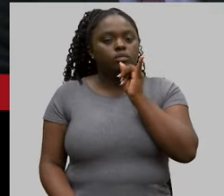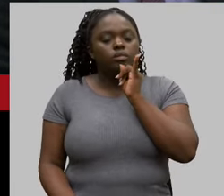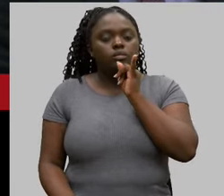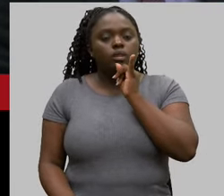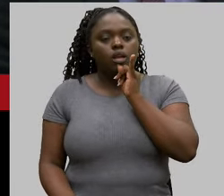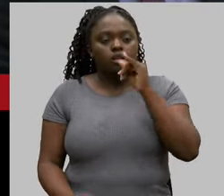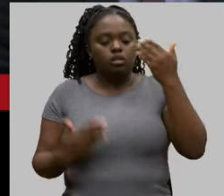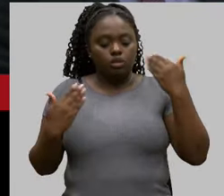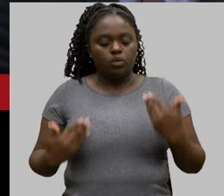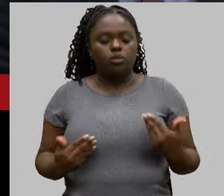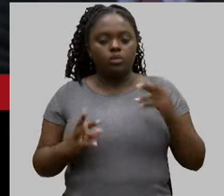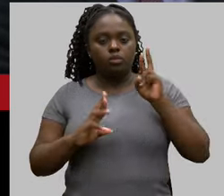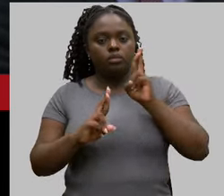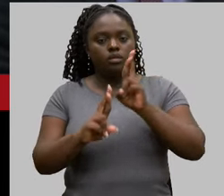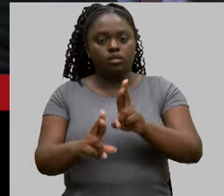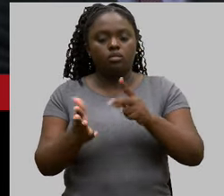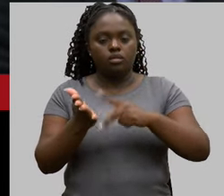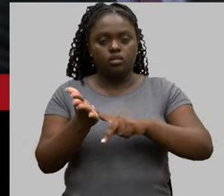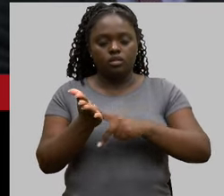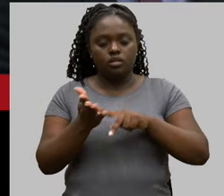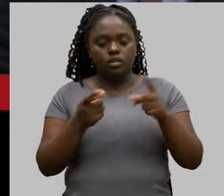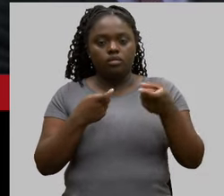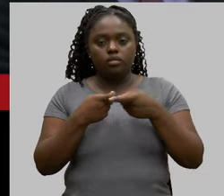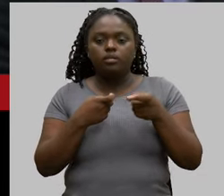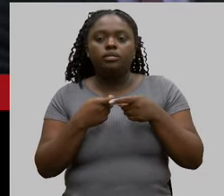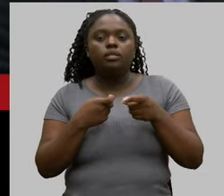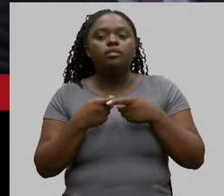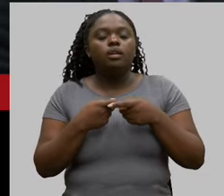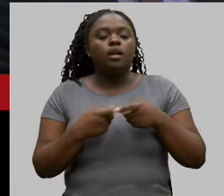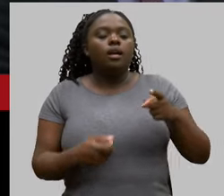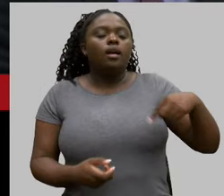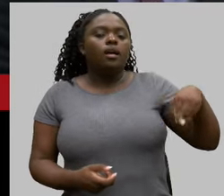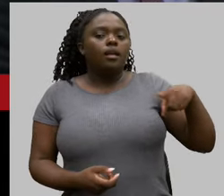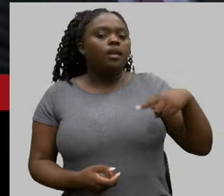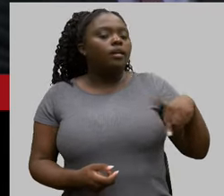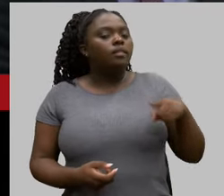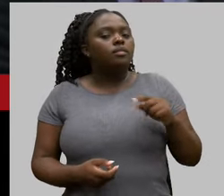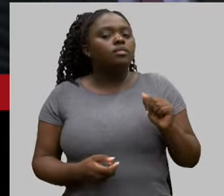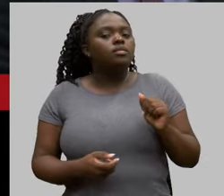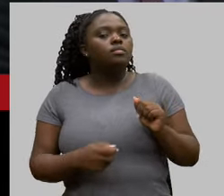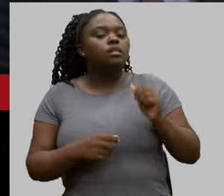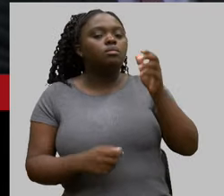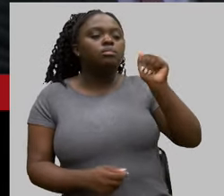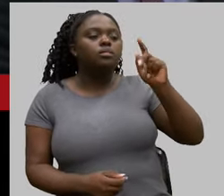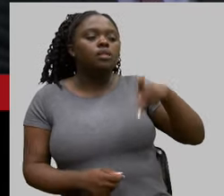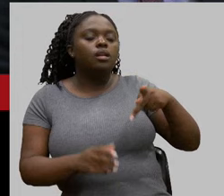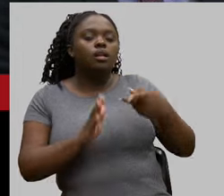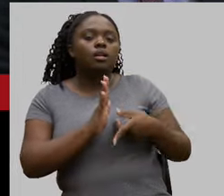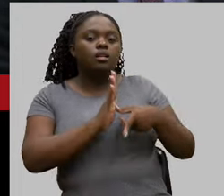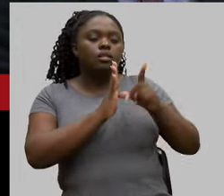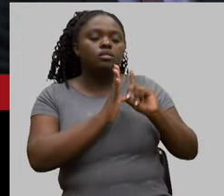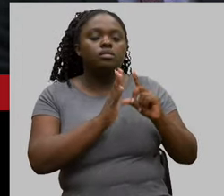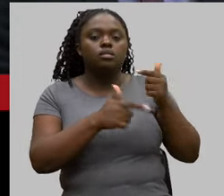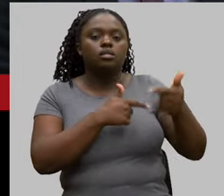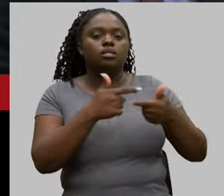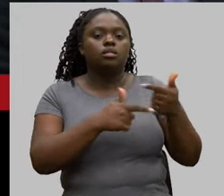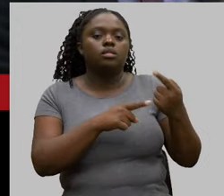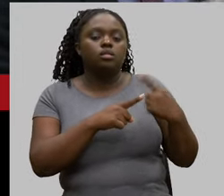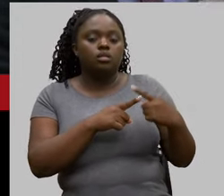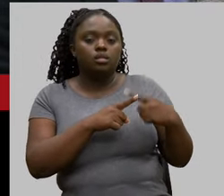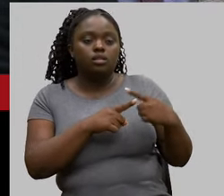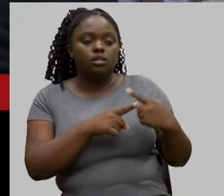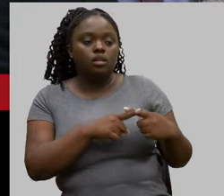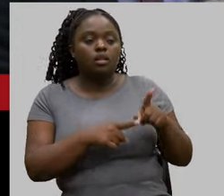representando que são o sindicato dos médicos né ele sairia mais cedo do serviço justamente porque ele tem